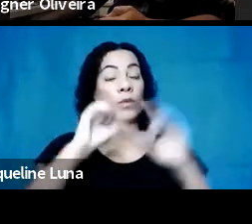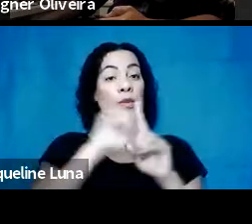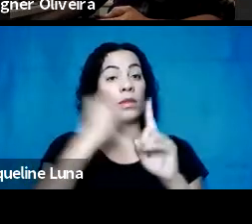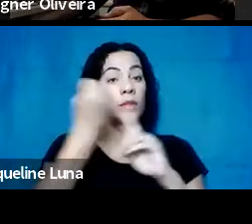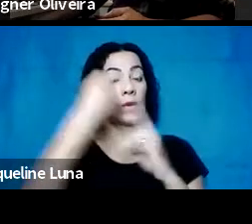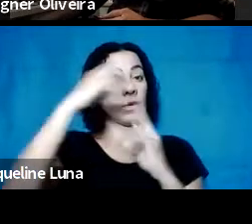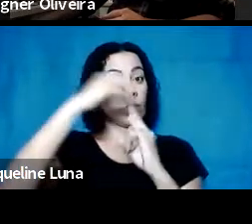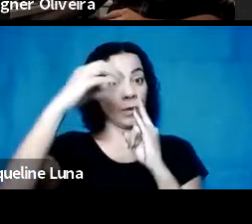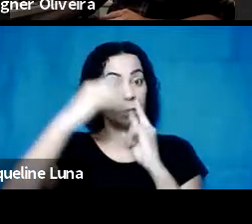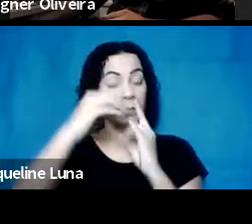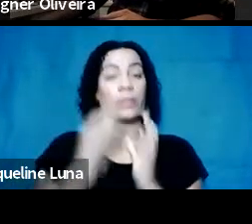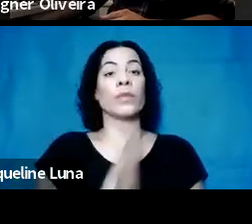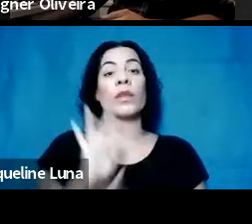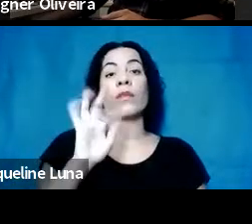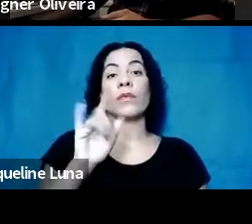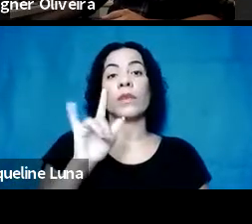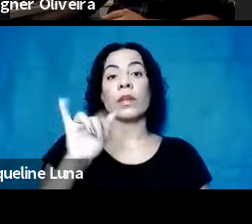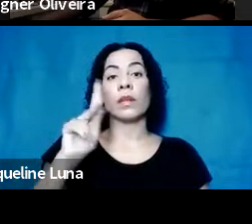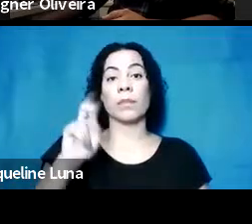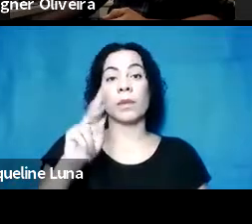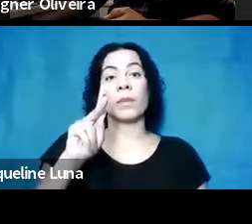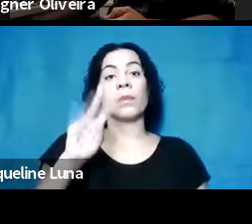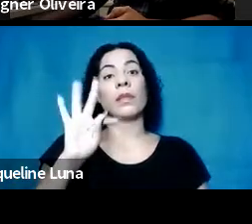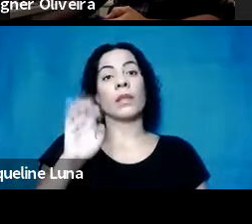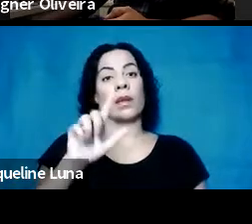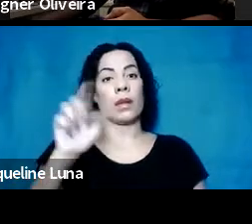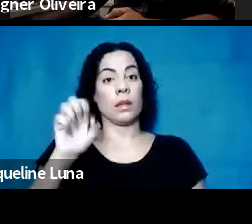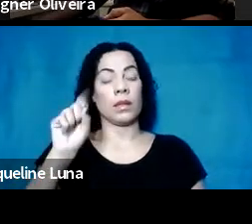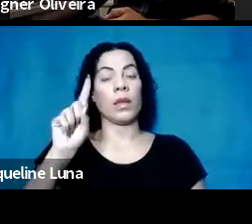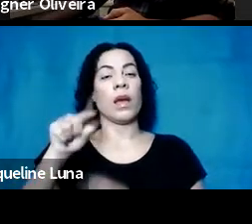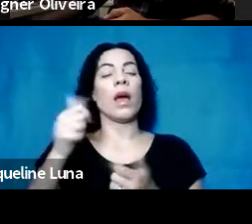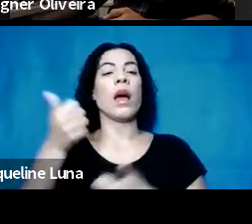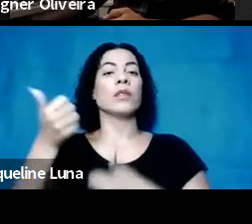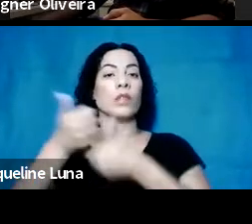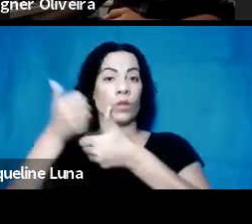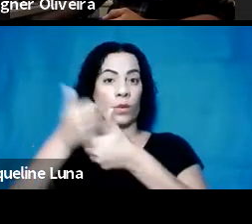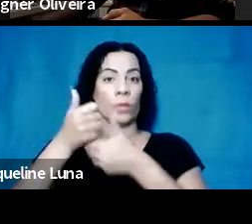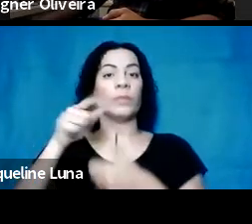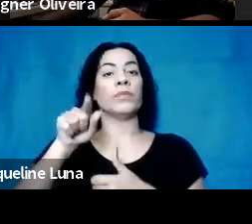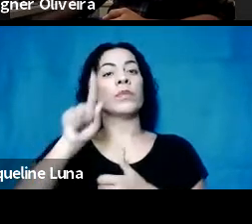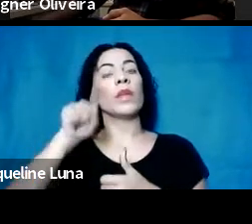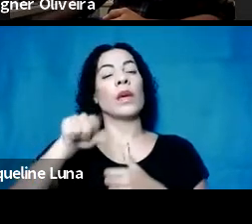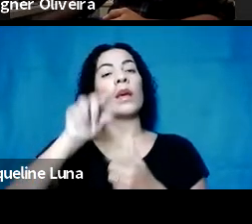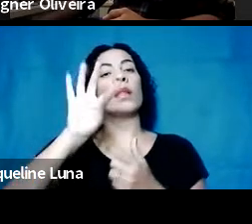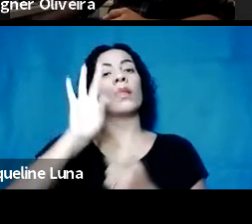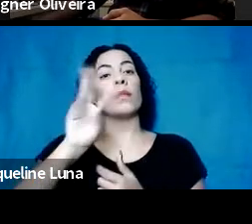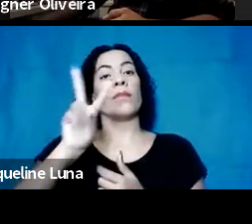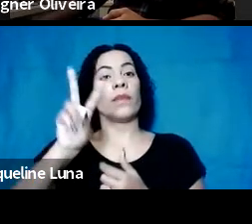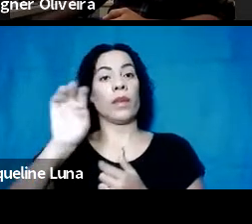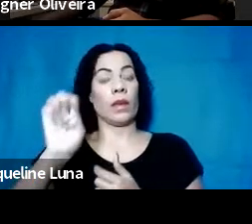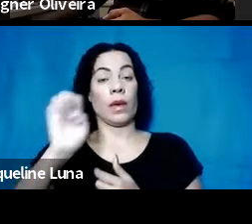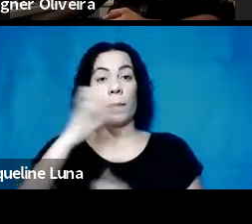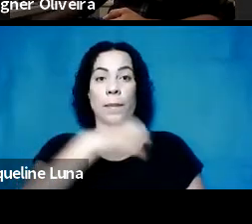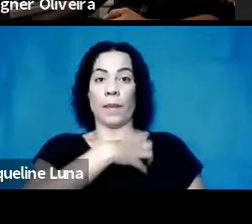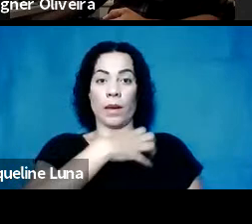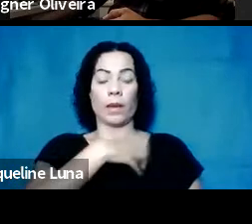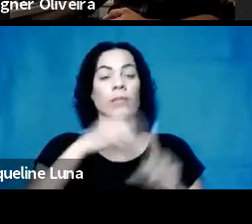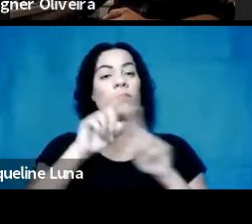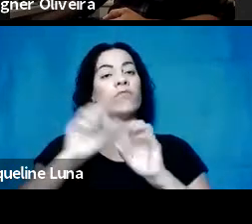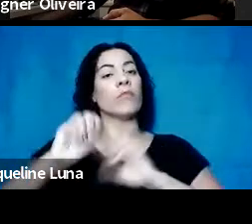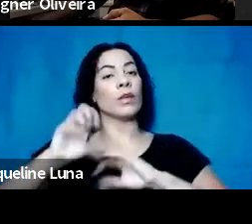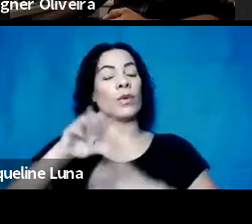Fiocruz, Felipe Pérez Calheiros, assessor especial da direção-geral da TVE Bahia e Educadora